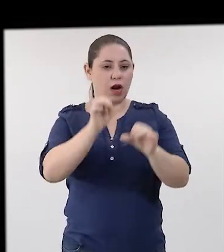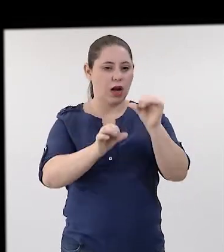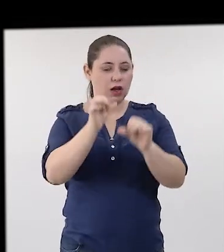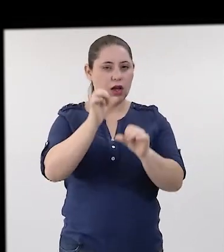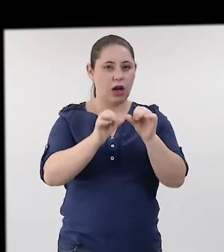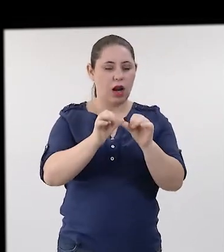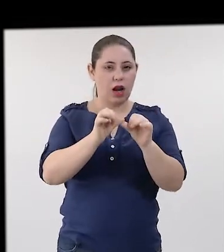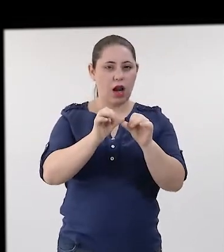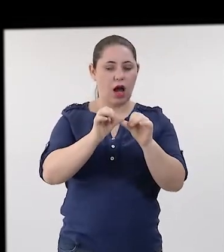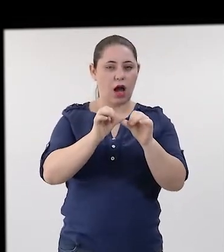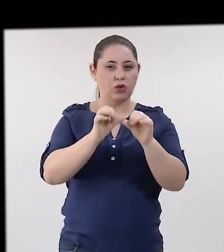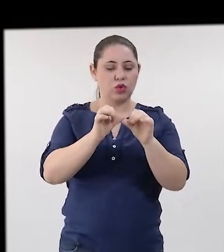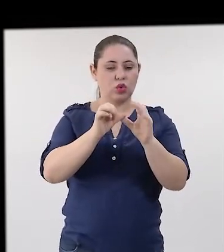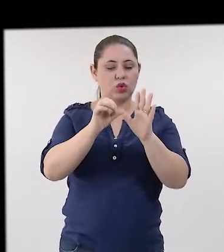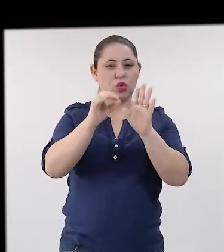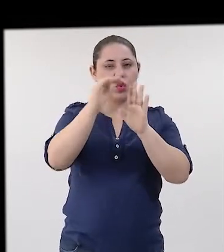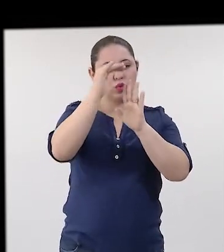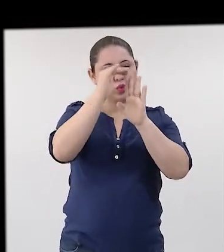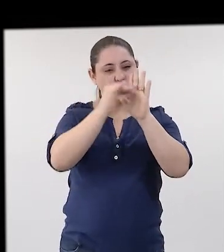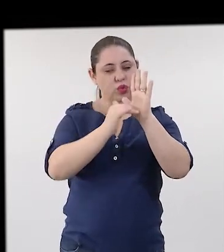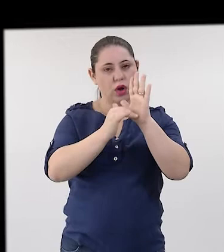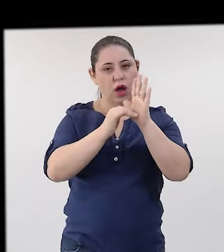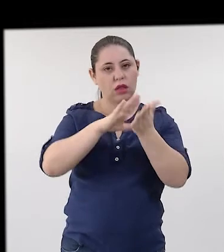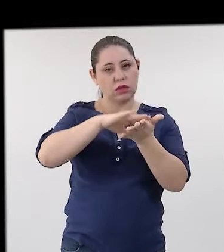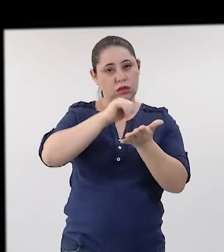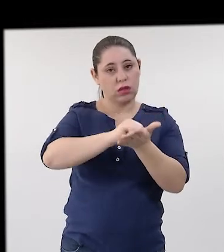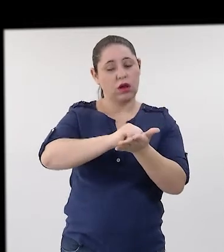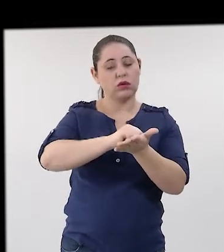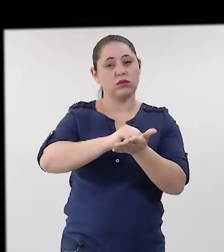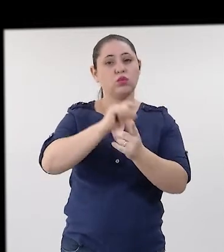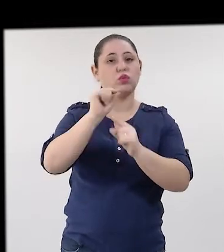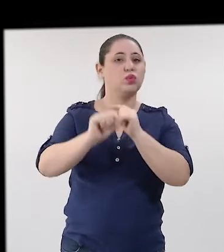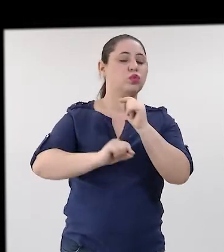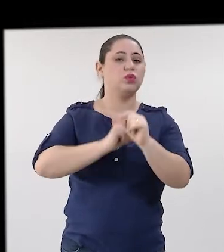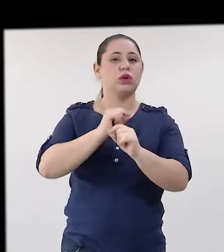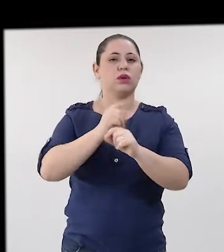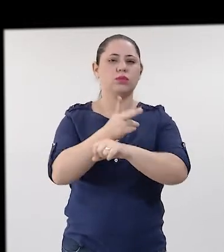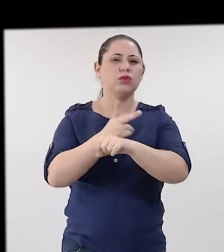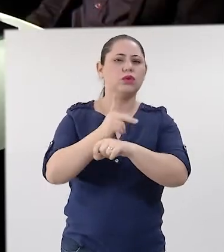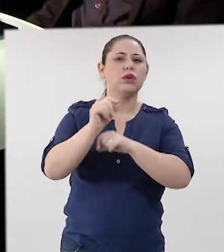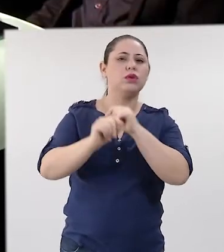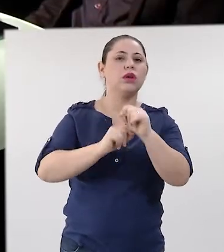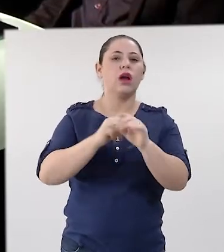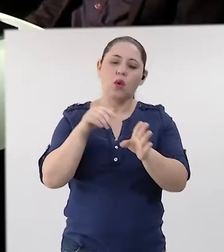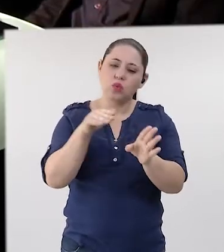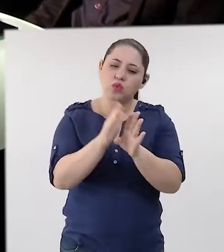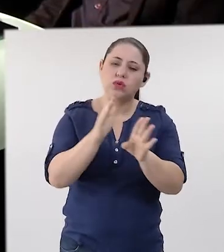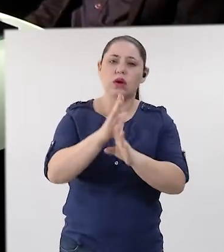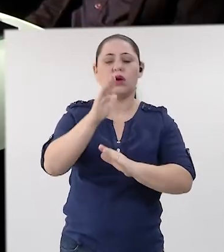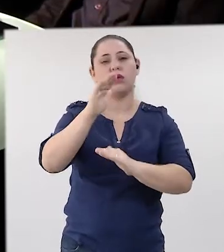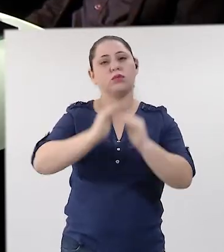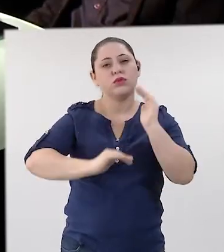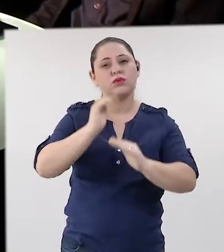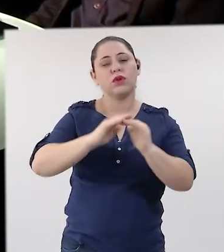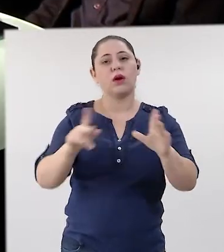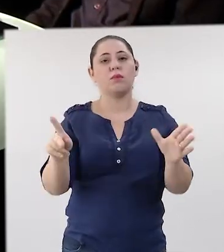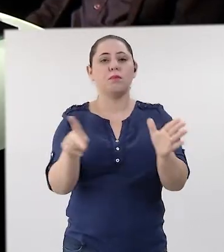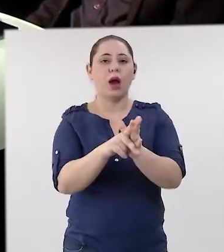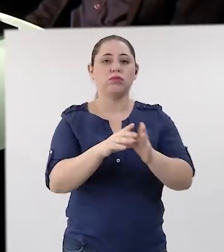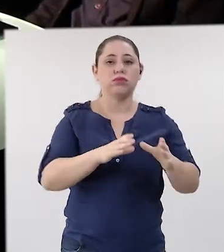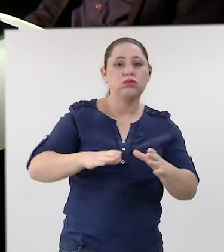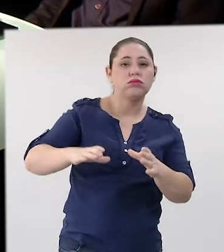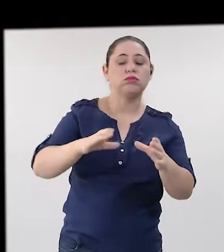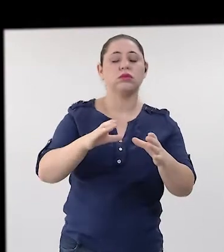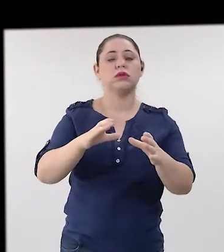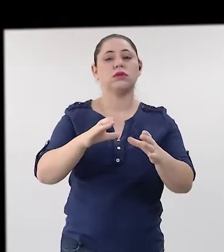de estar sempre avaliando o conteúdo que era proposto ali dentro do aplicativo. Então, a gente sempre procurava o aconselhamento de